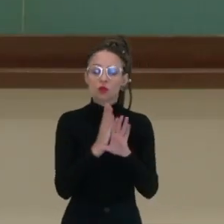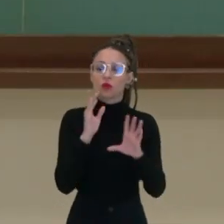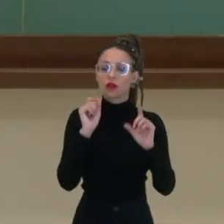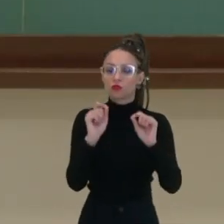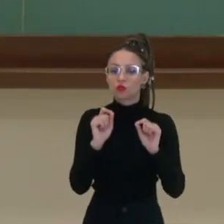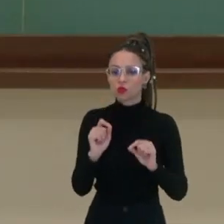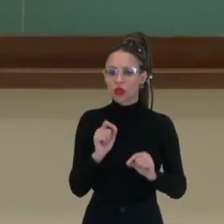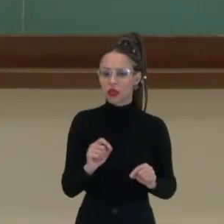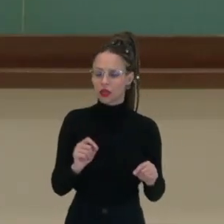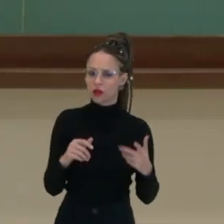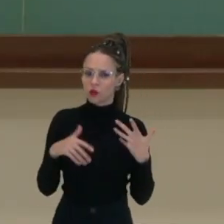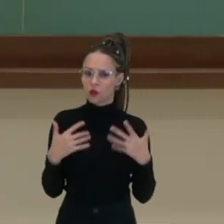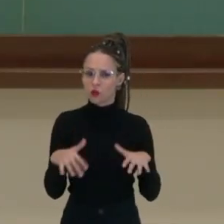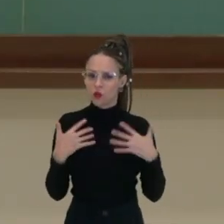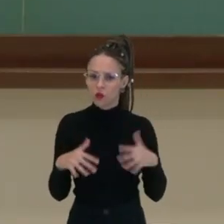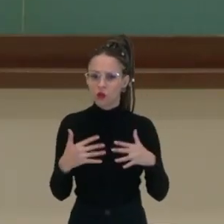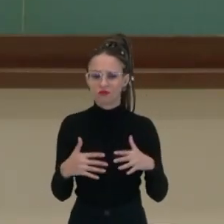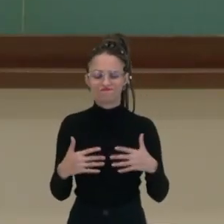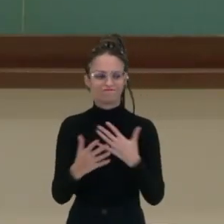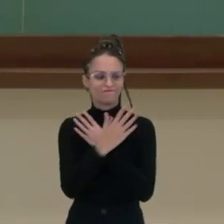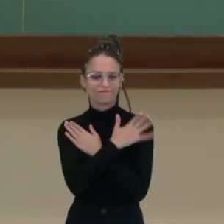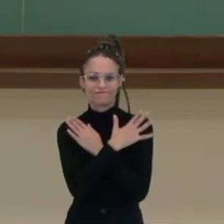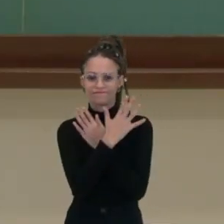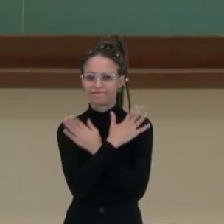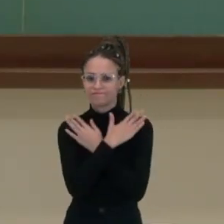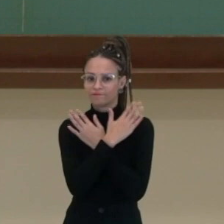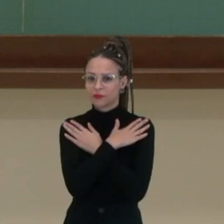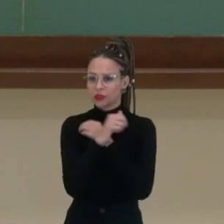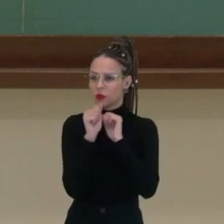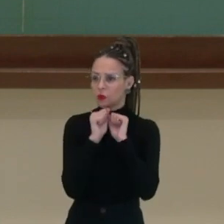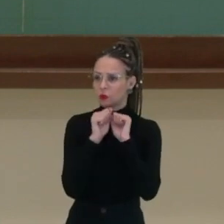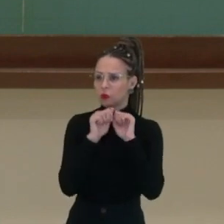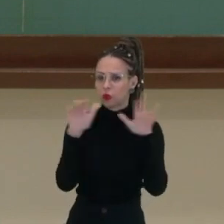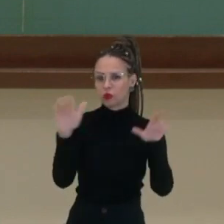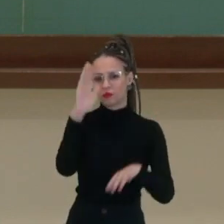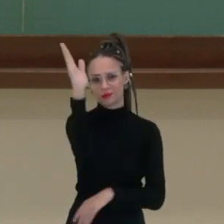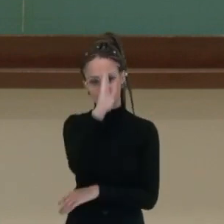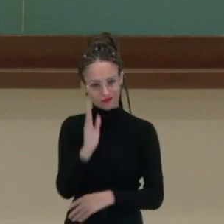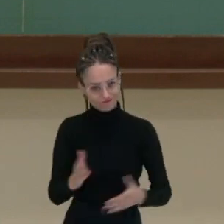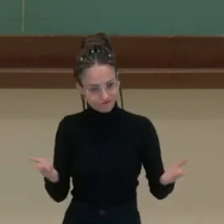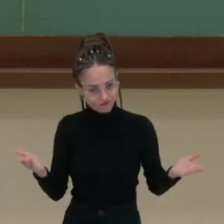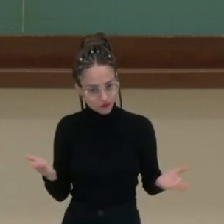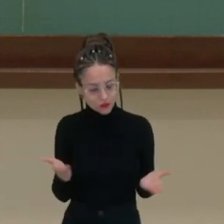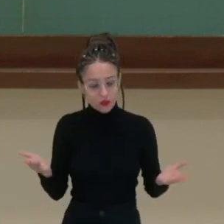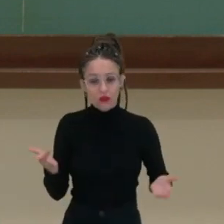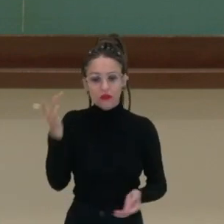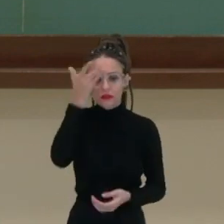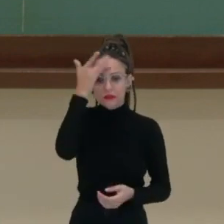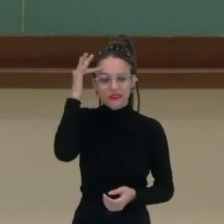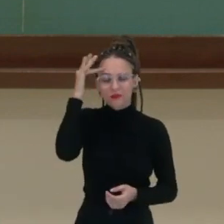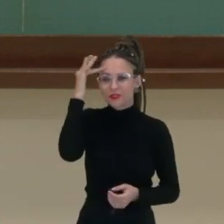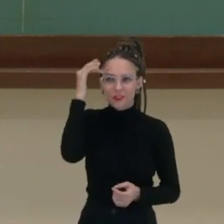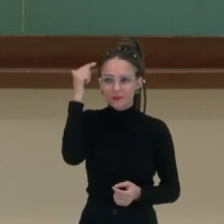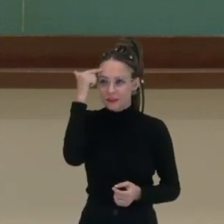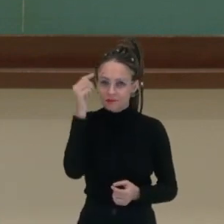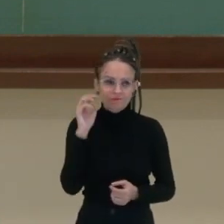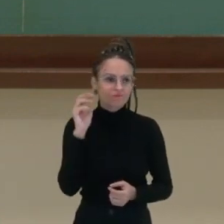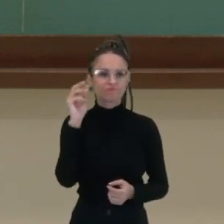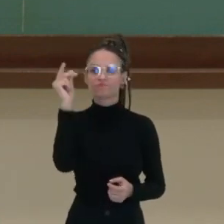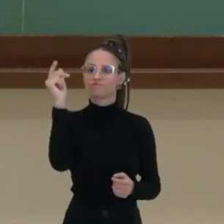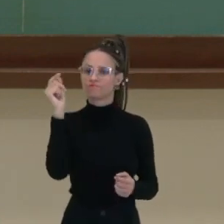ao alto nível de desemprego que assola o nosso país, nos dias atuais, as pessoas vão